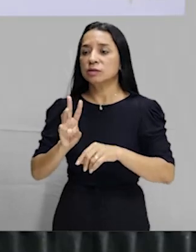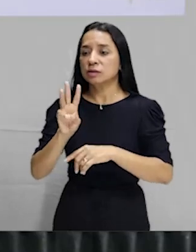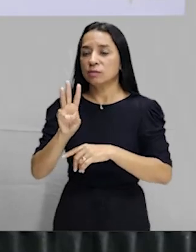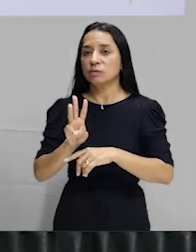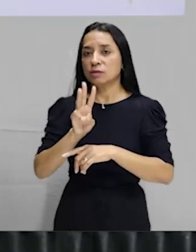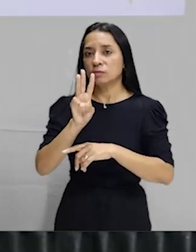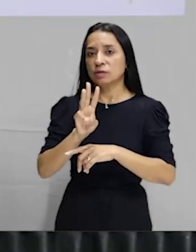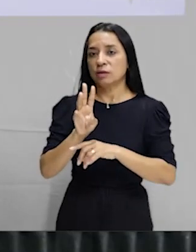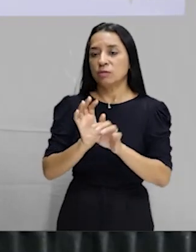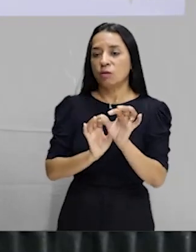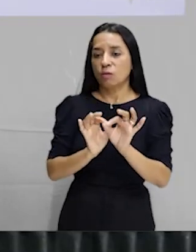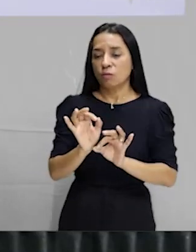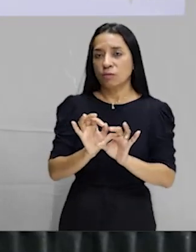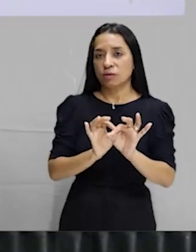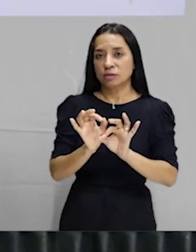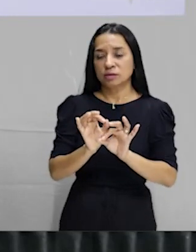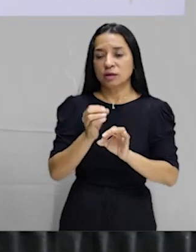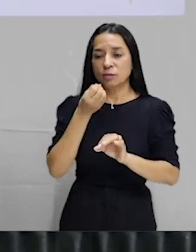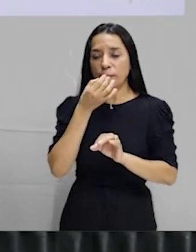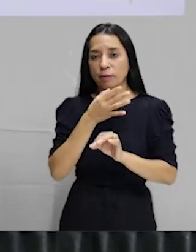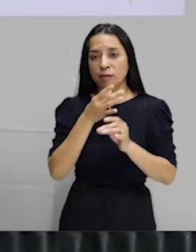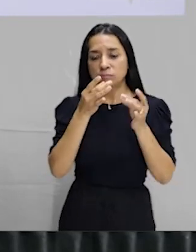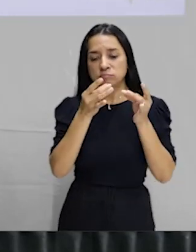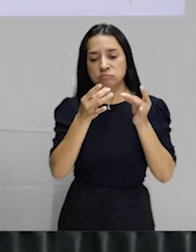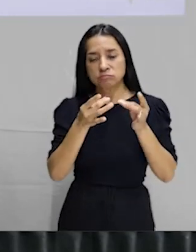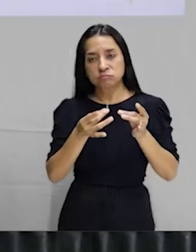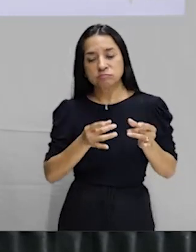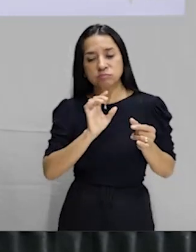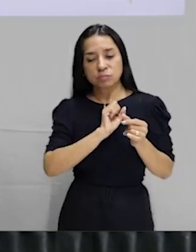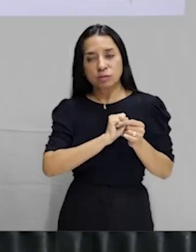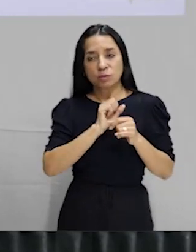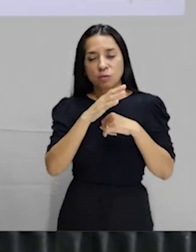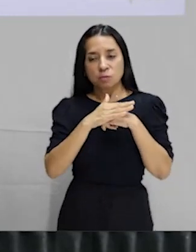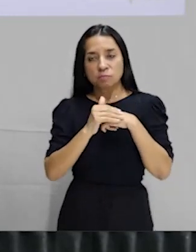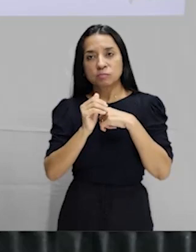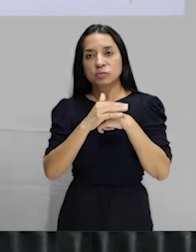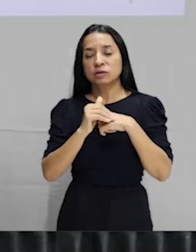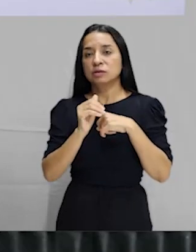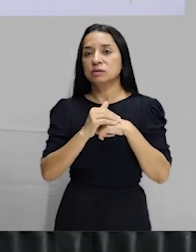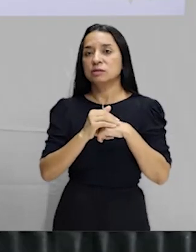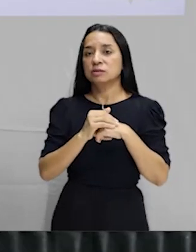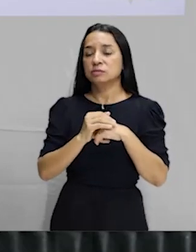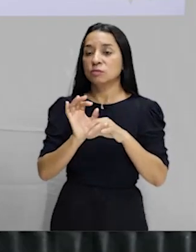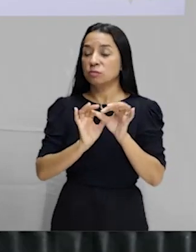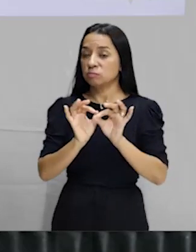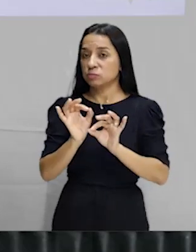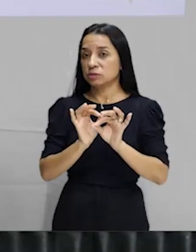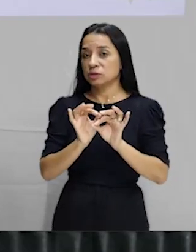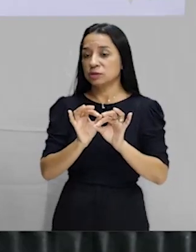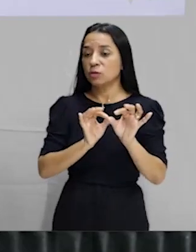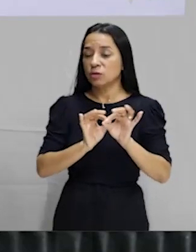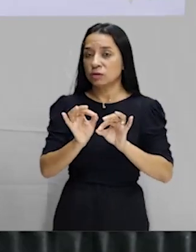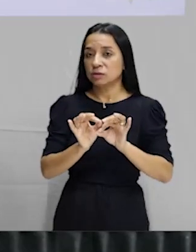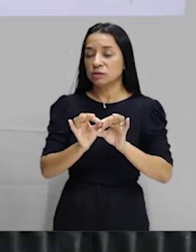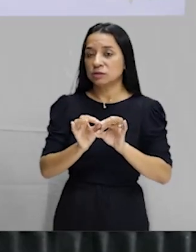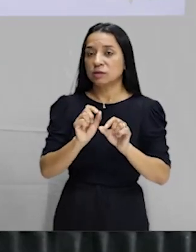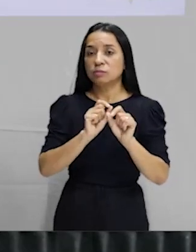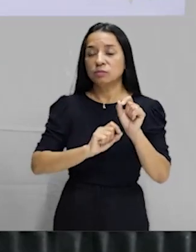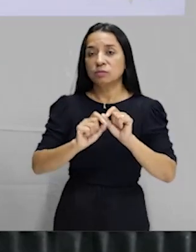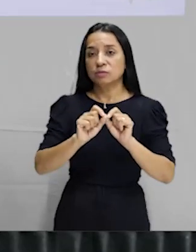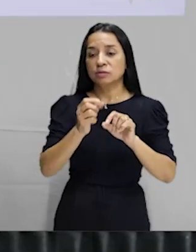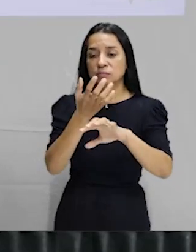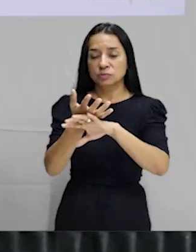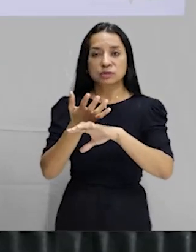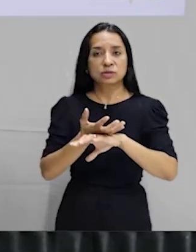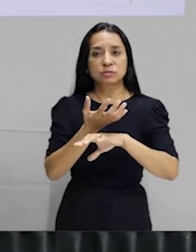está sendo preparado, né, bem com muito amor, com muito carinho, com muito zelo, tudo organizadinho, por disciplina, por série, por matéria, tá